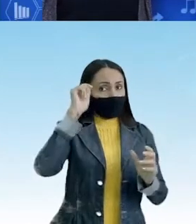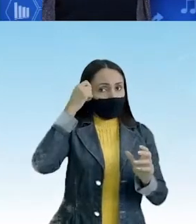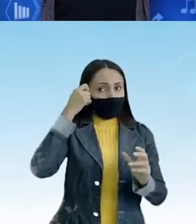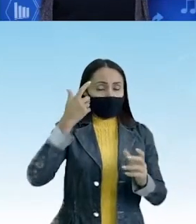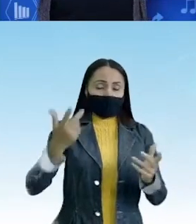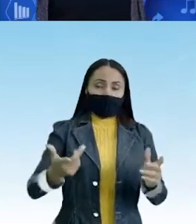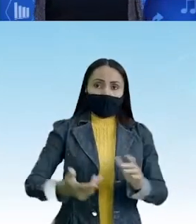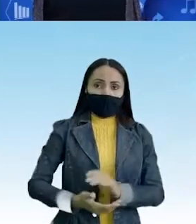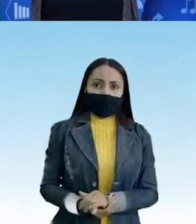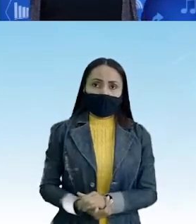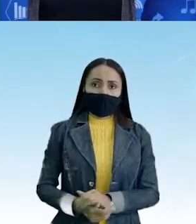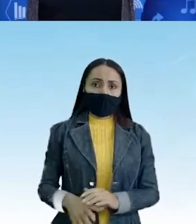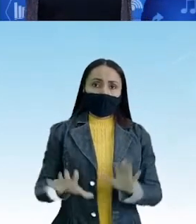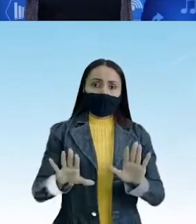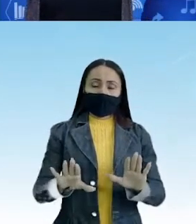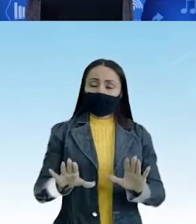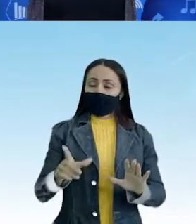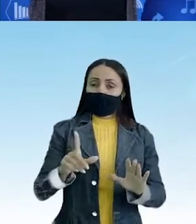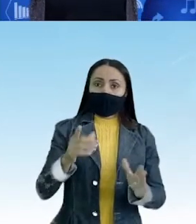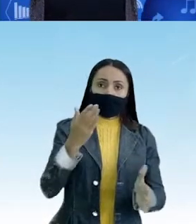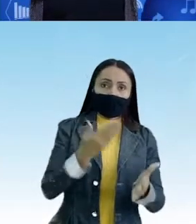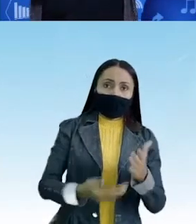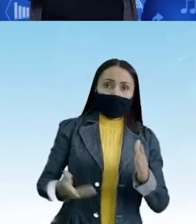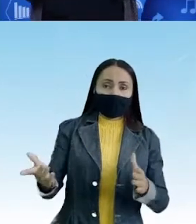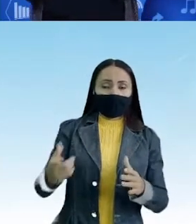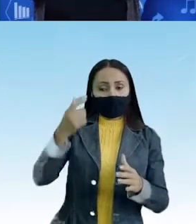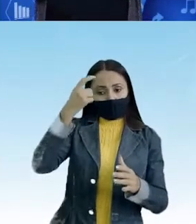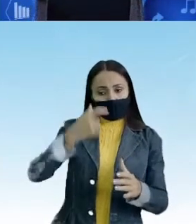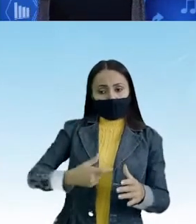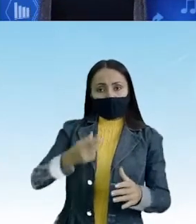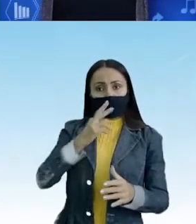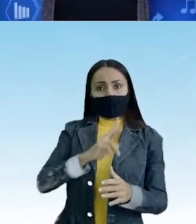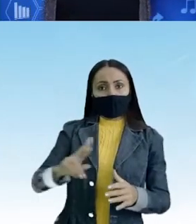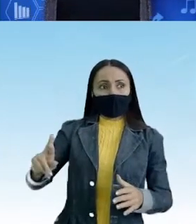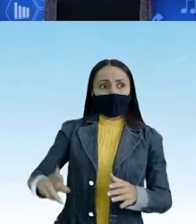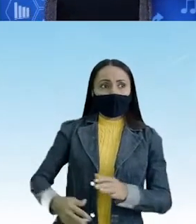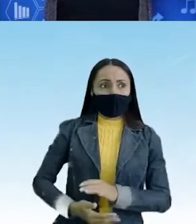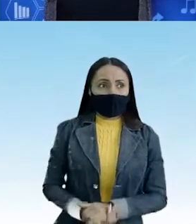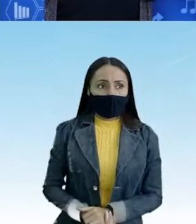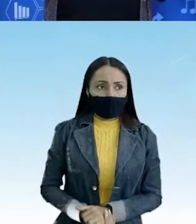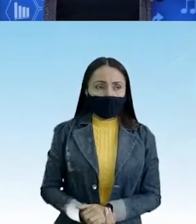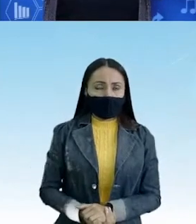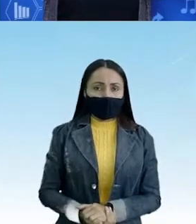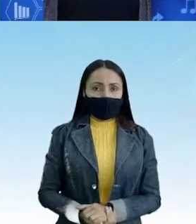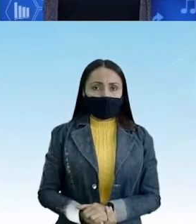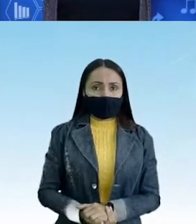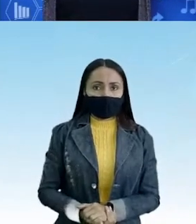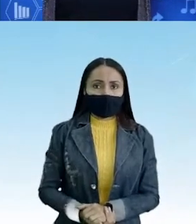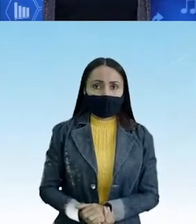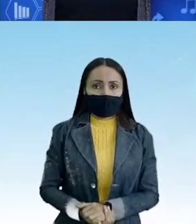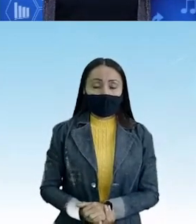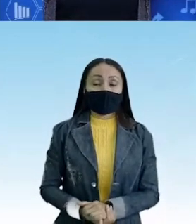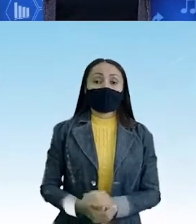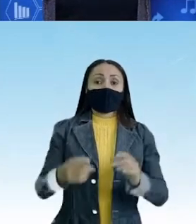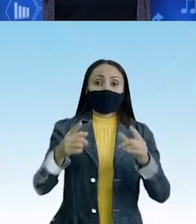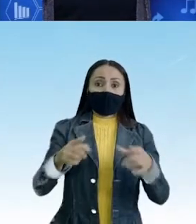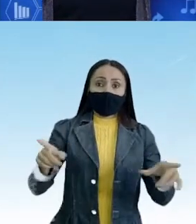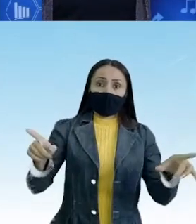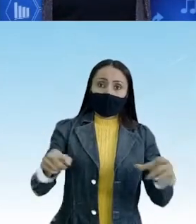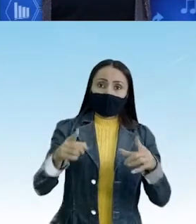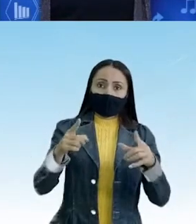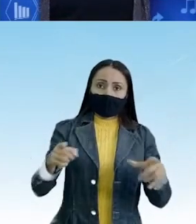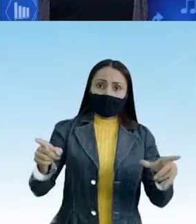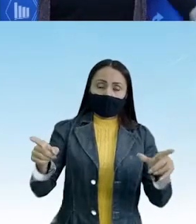de não perderem a identidade religiosa deles, tá bom? A música